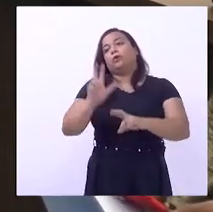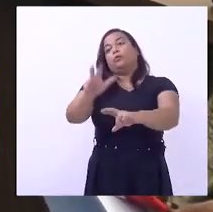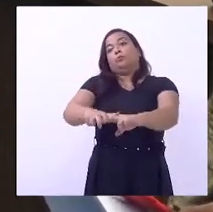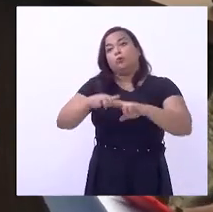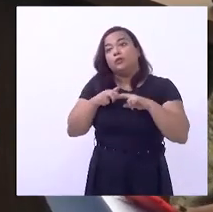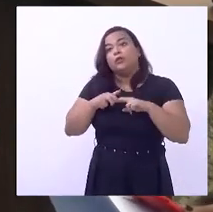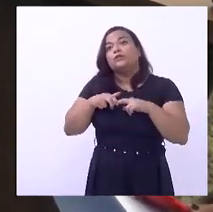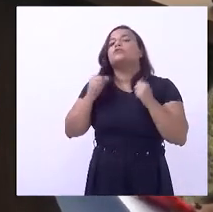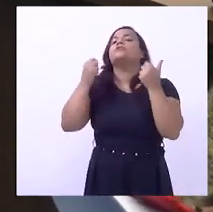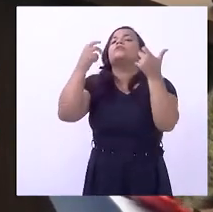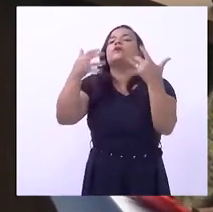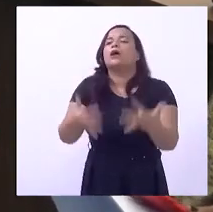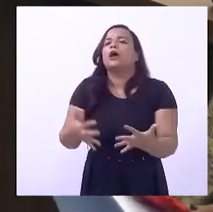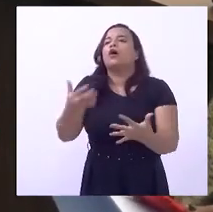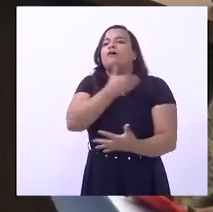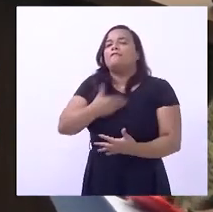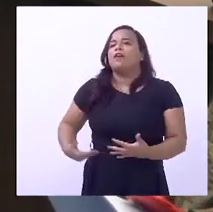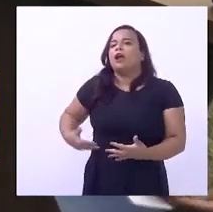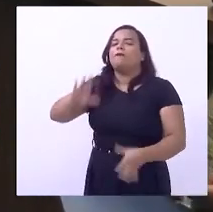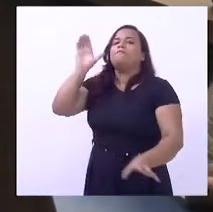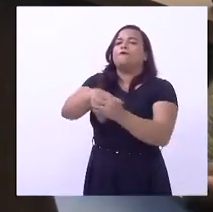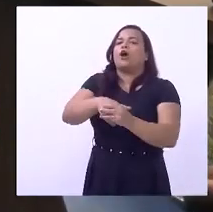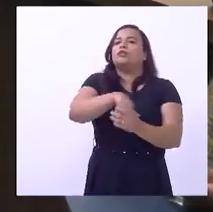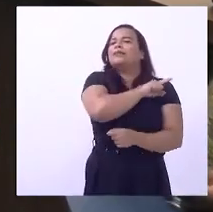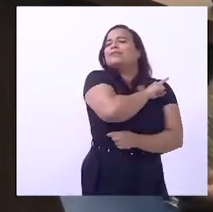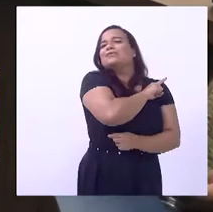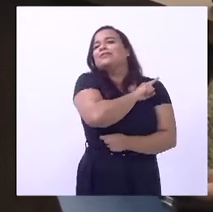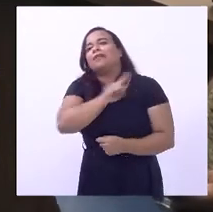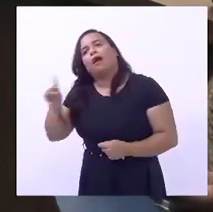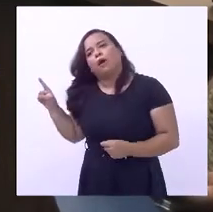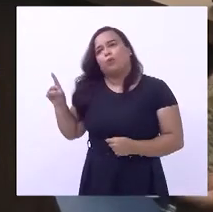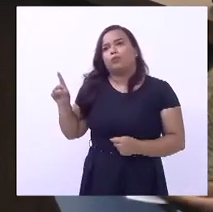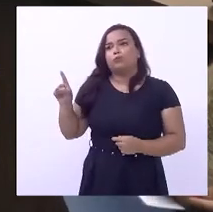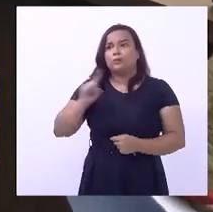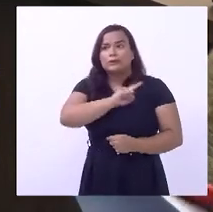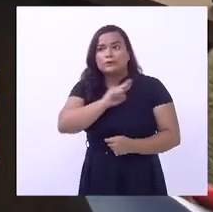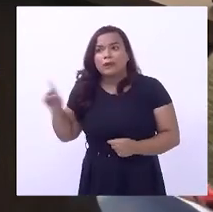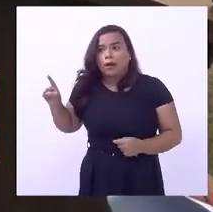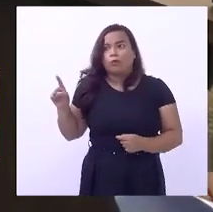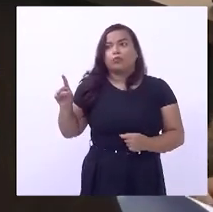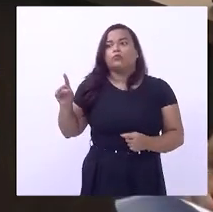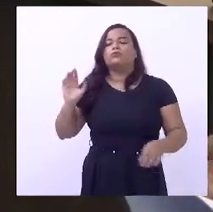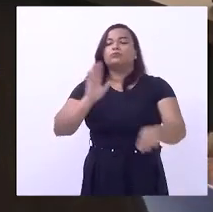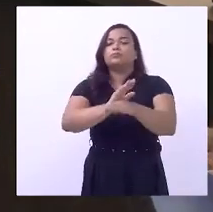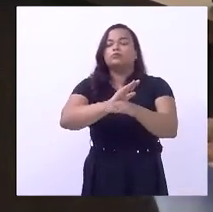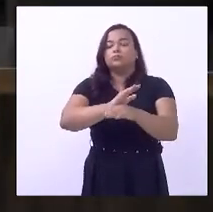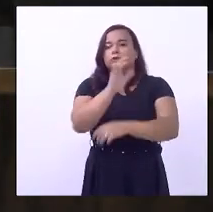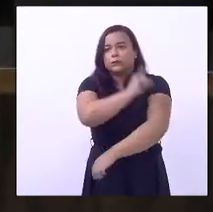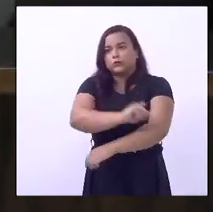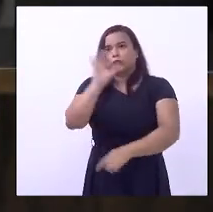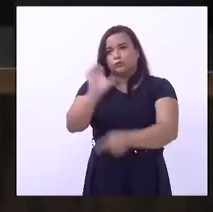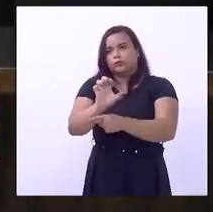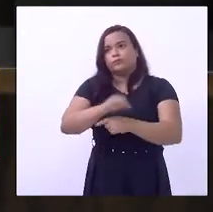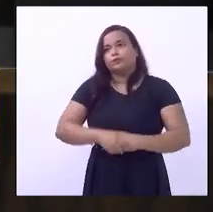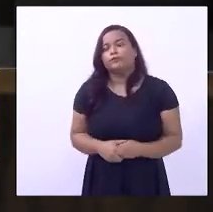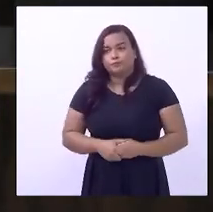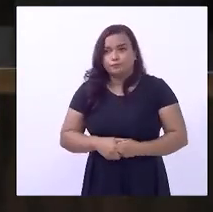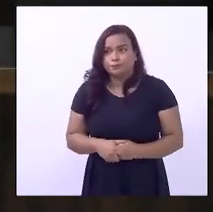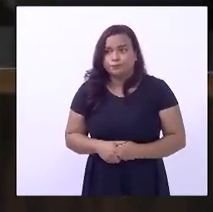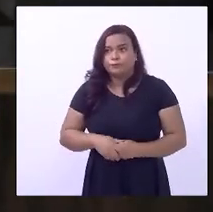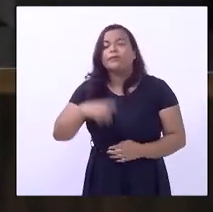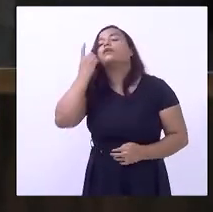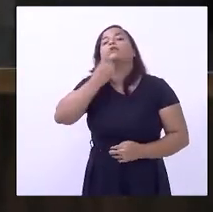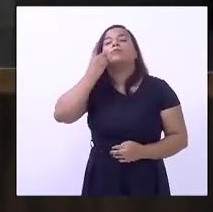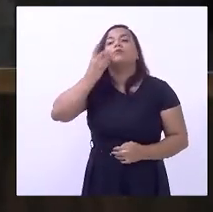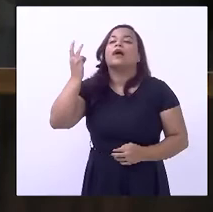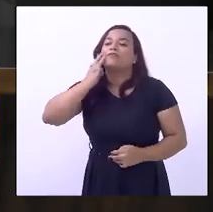governo um voto não a essa aberração em favor do Estado do Rio de Janeiro. Muito obrigado, senhor presidente. Deputado Valdec vai